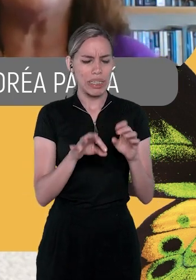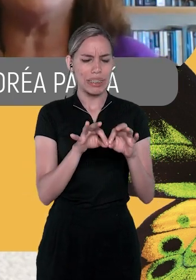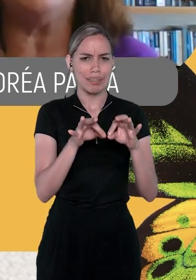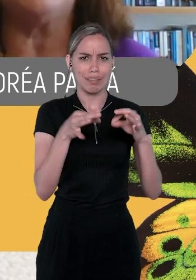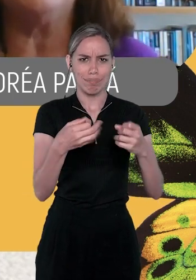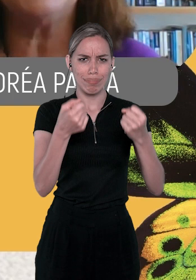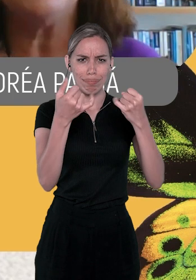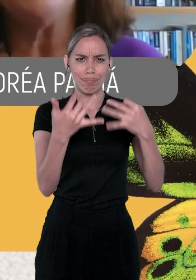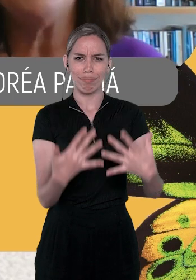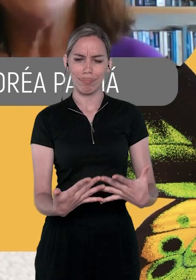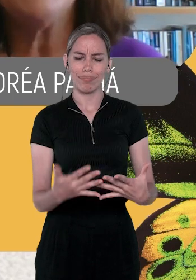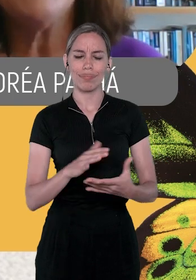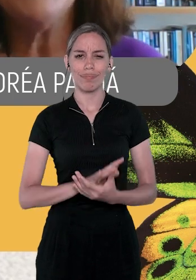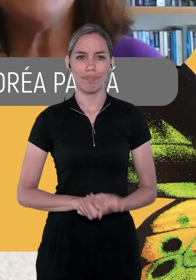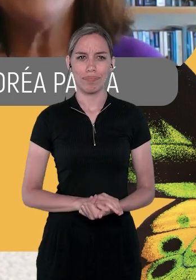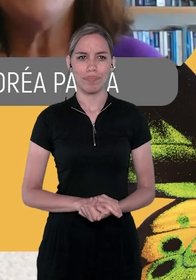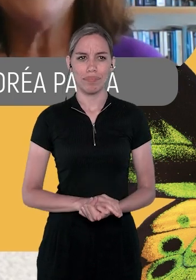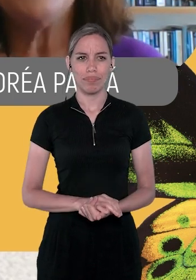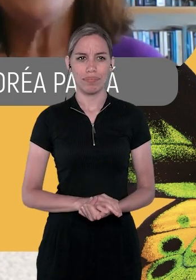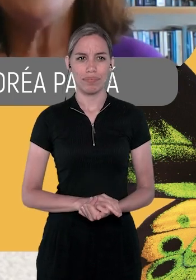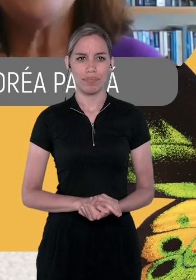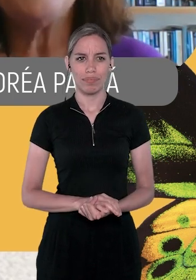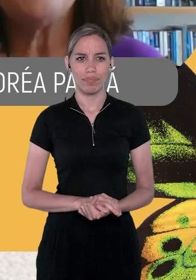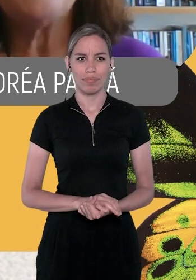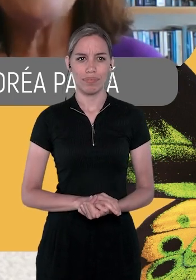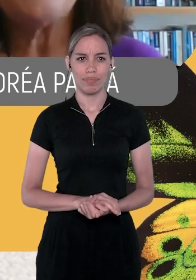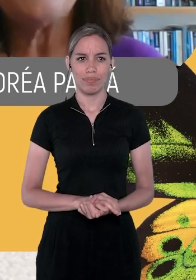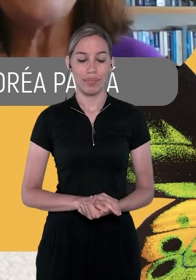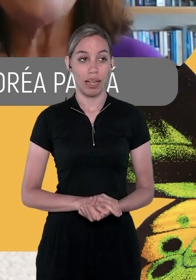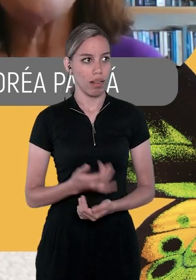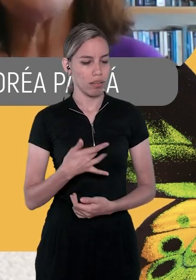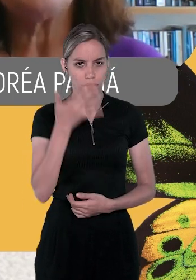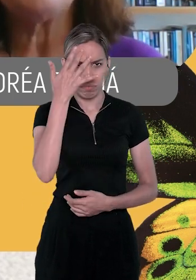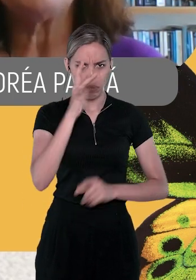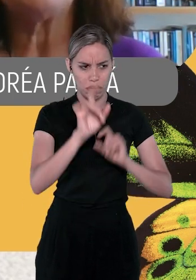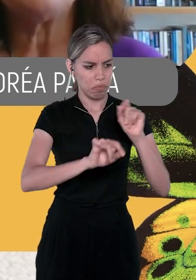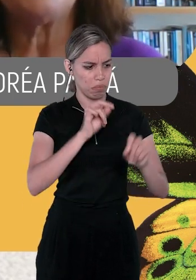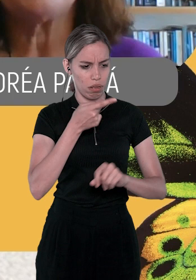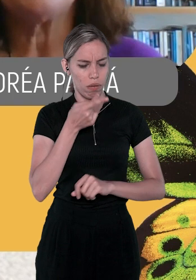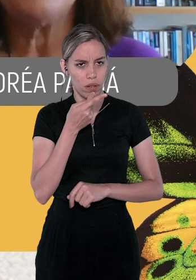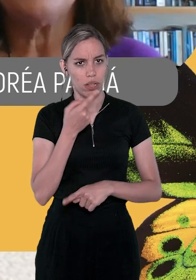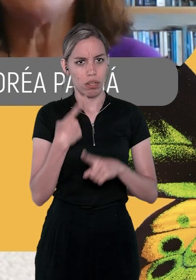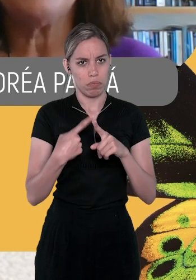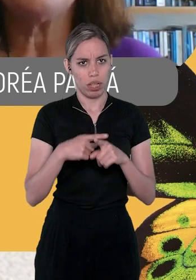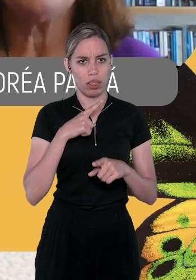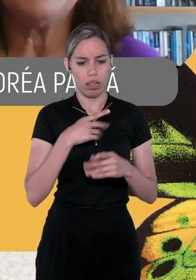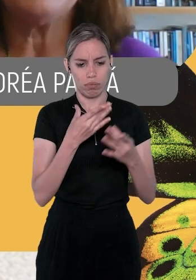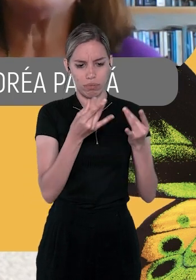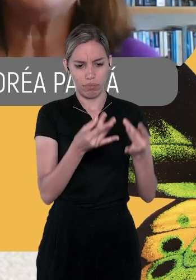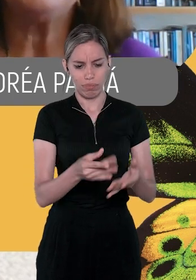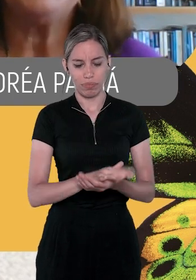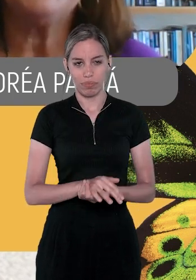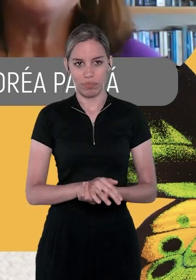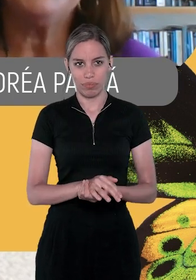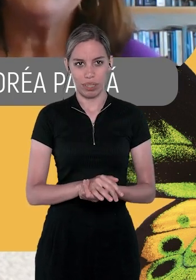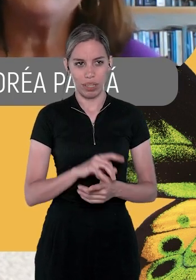escolheu tratar delas. Olha, eu nem sei o que falar, tem tantas nuances. Vamos passar a palavra para o Sérgio, depois